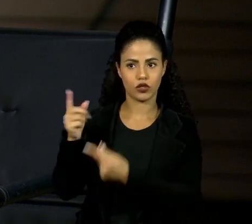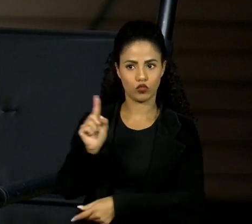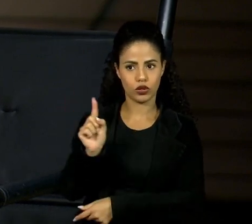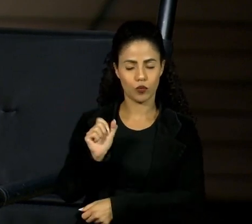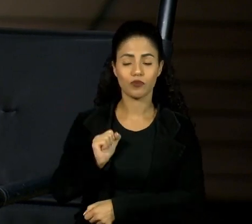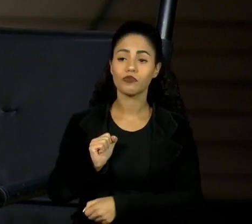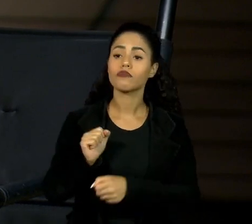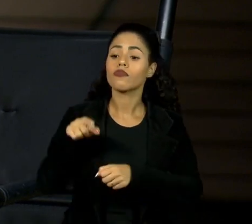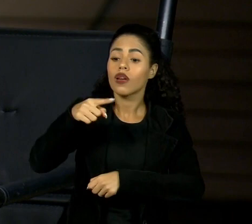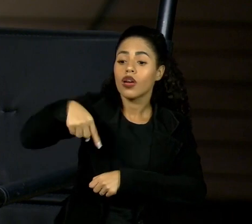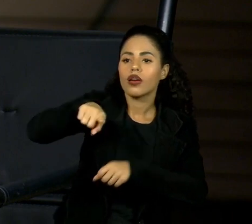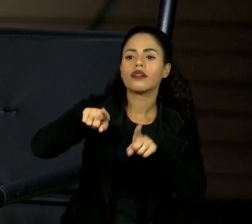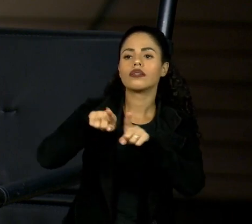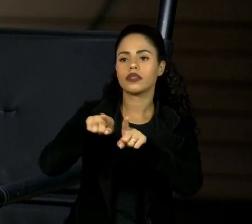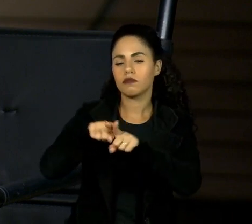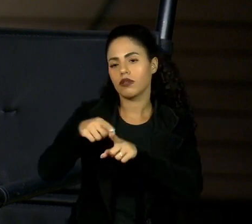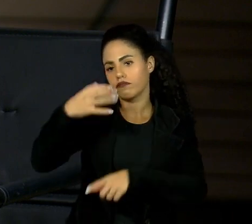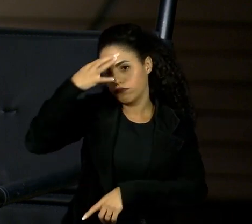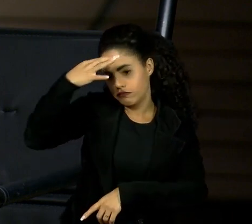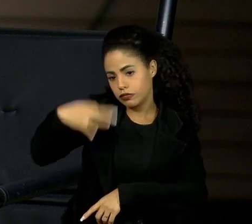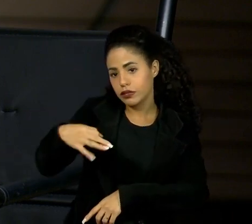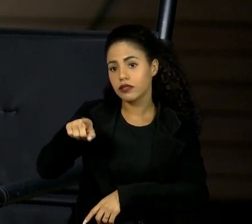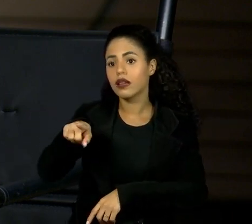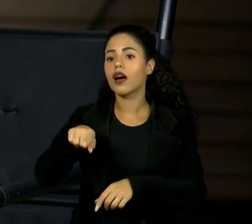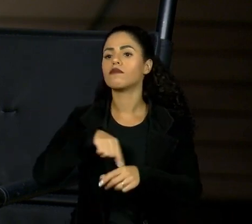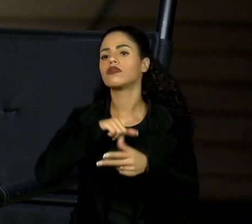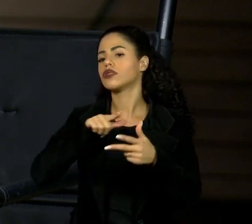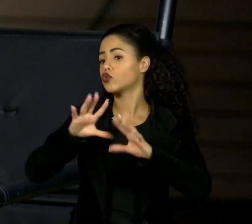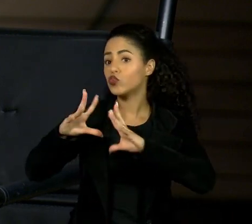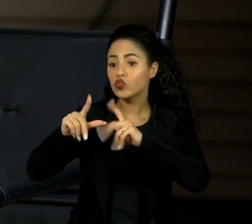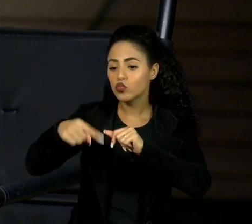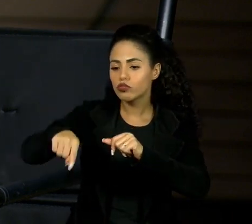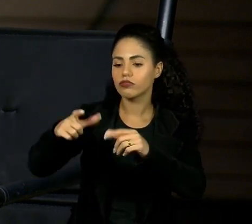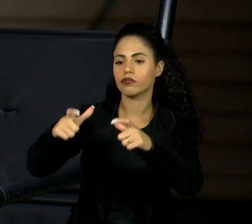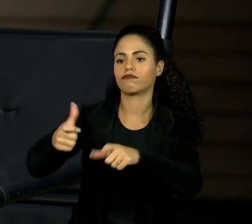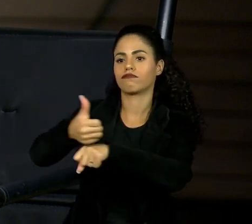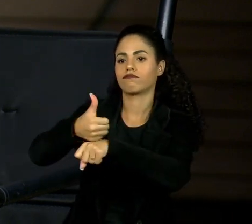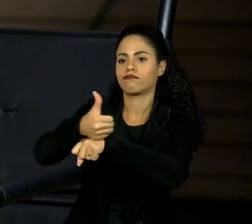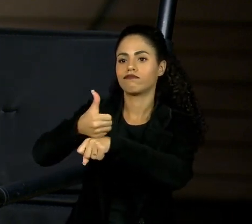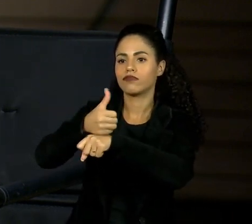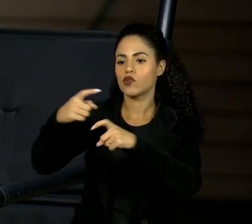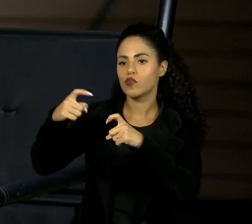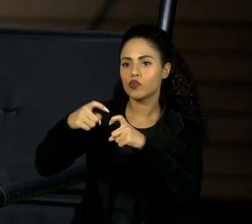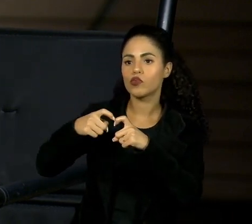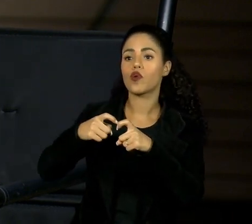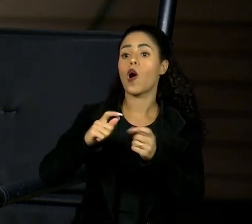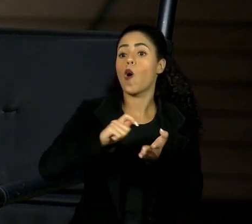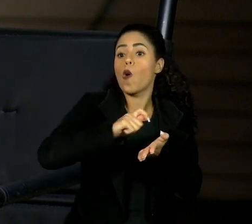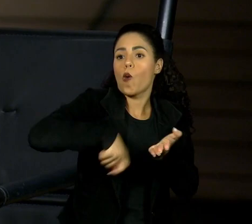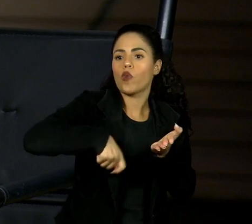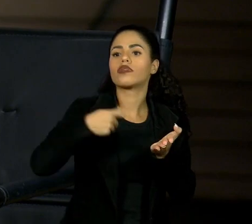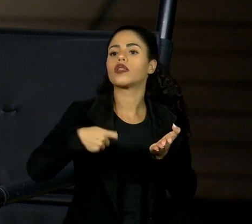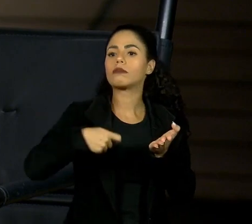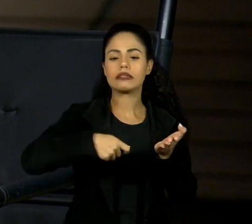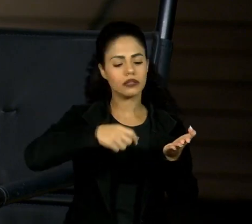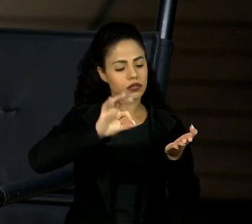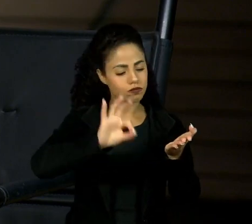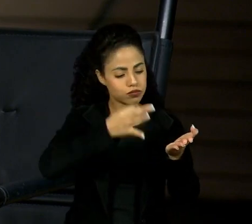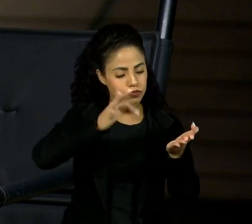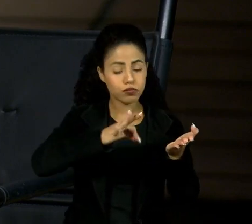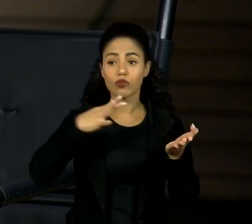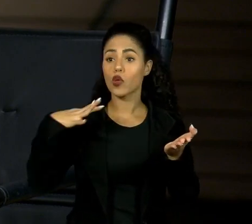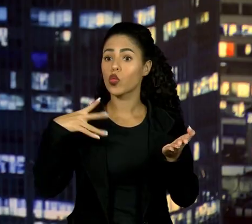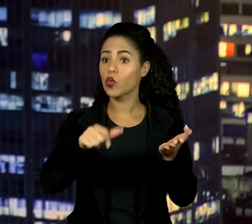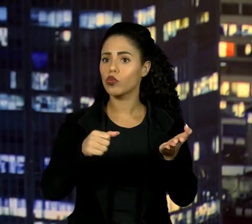E eles também, ciência disso. E com isso a clínica faz com que todos assinem contratos, termos de anuência e essa